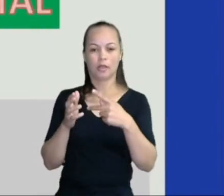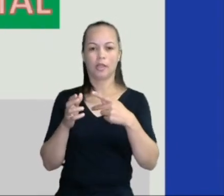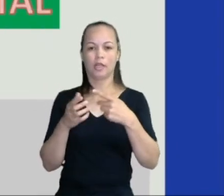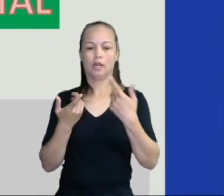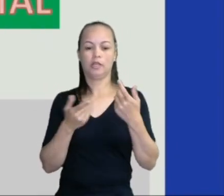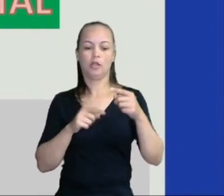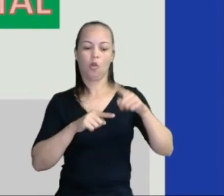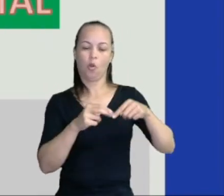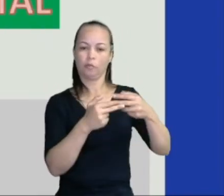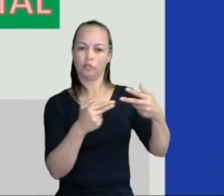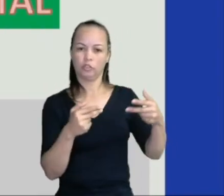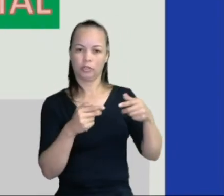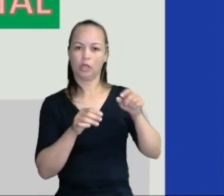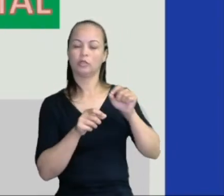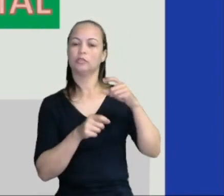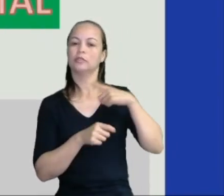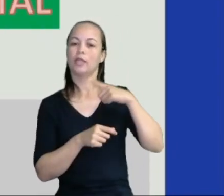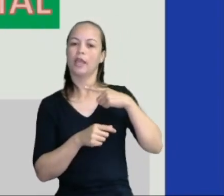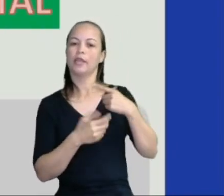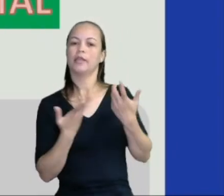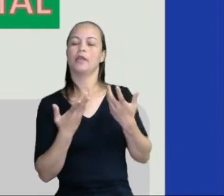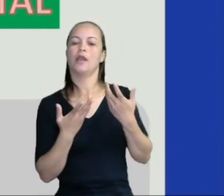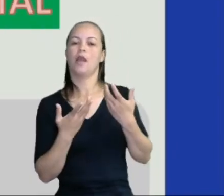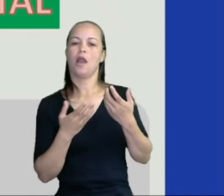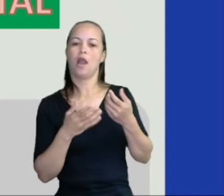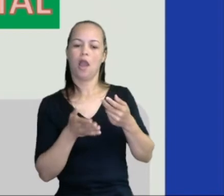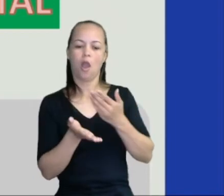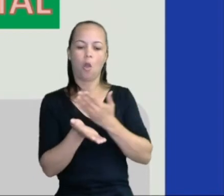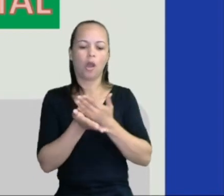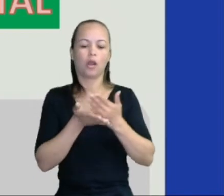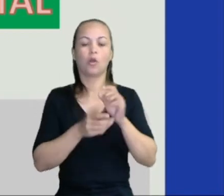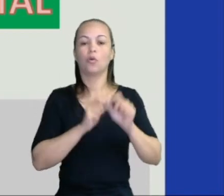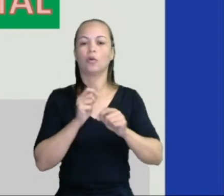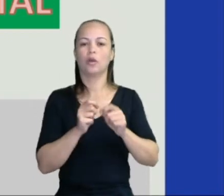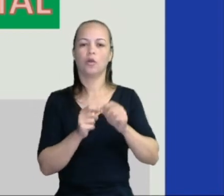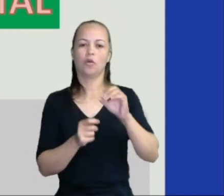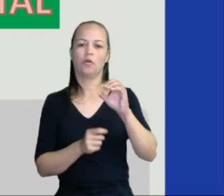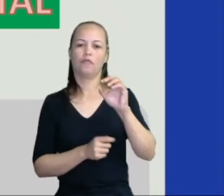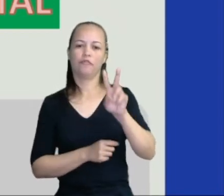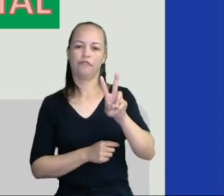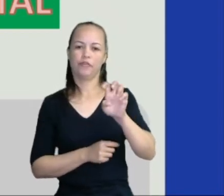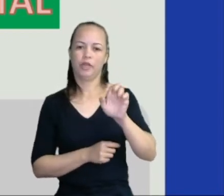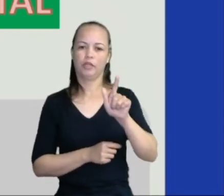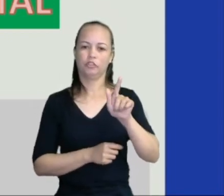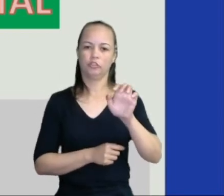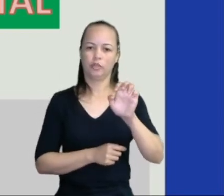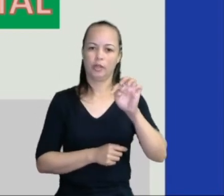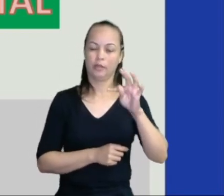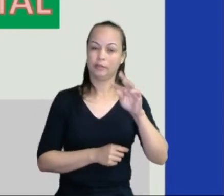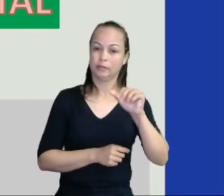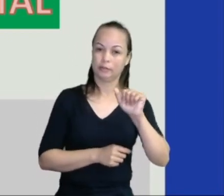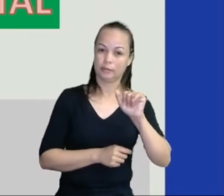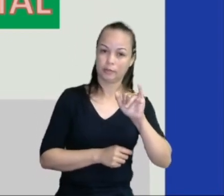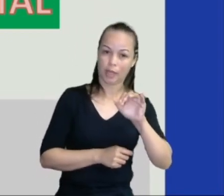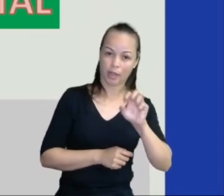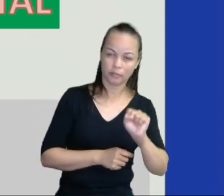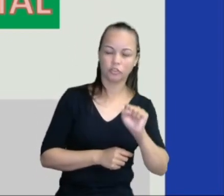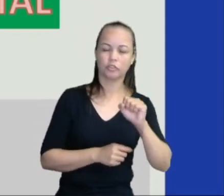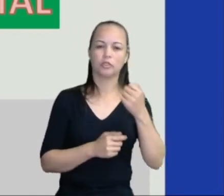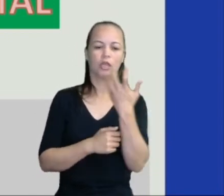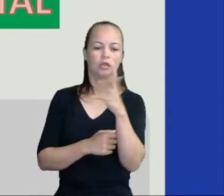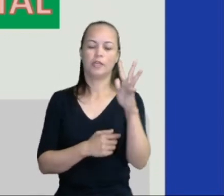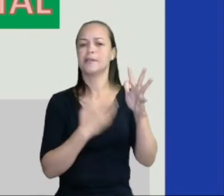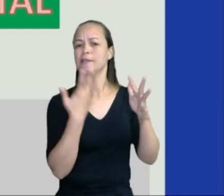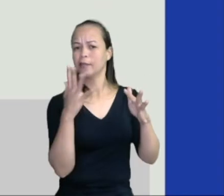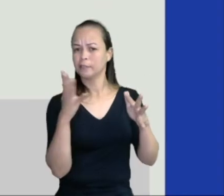tem origem vegetal. Por que tem origem vegetal? Porque vem dos vegetais, vem das